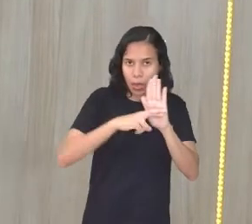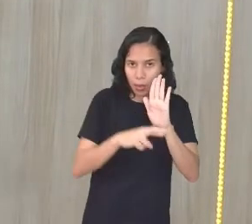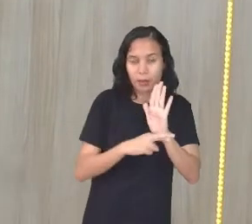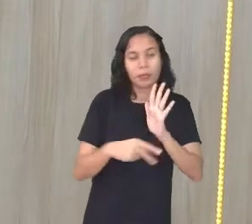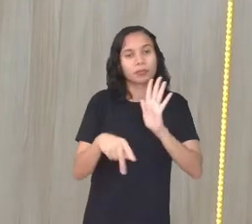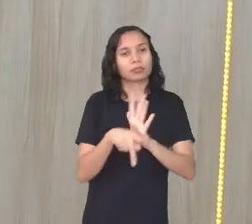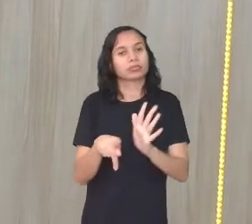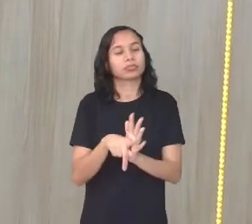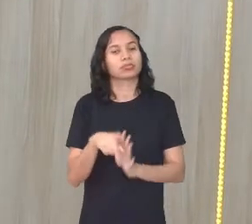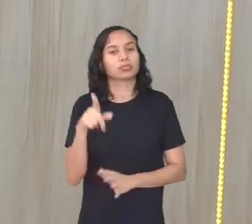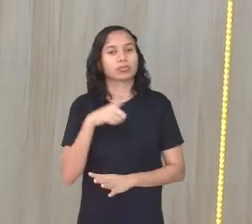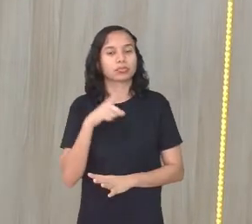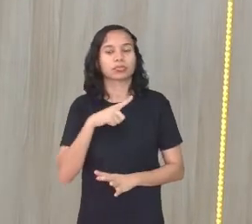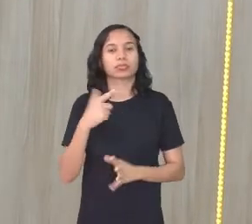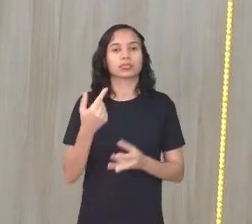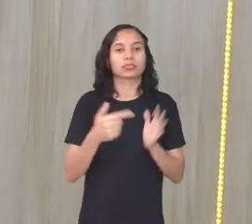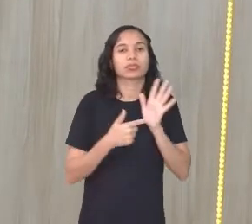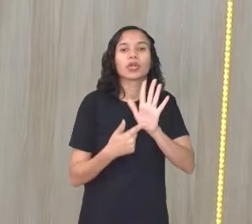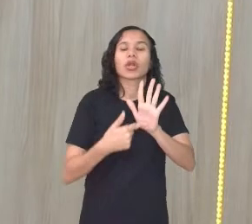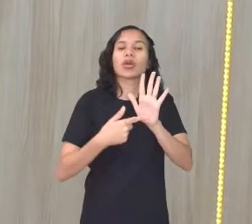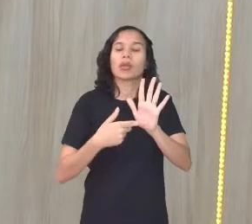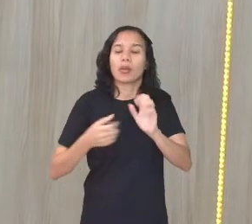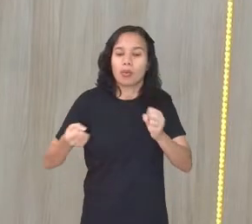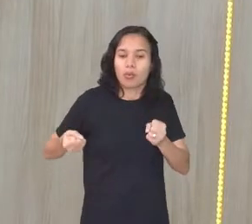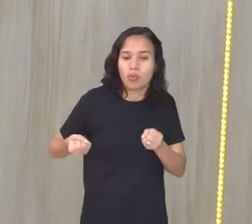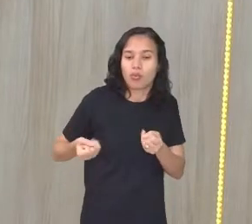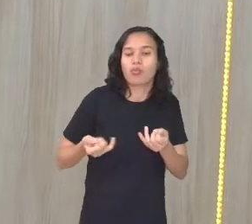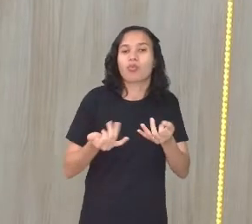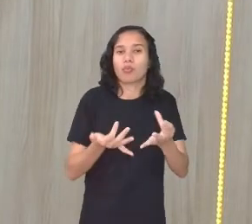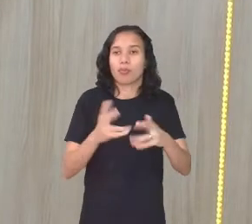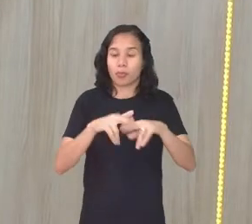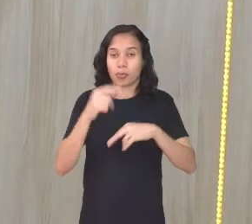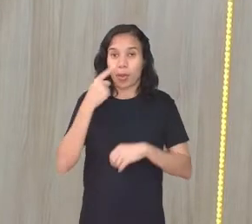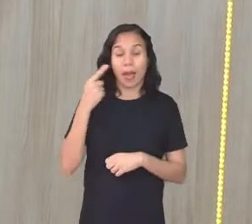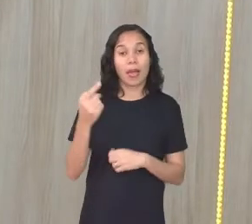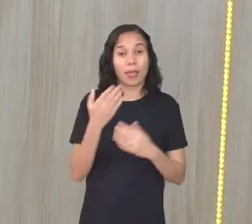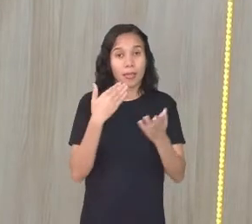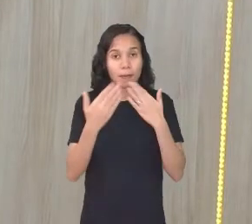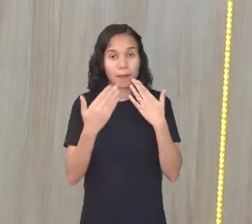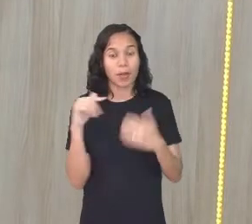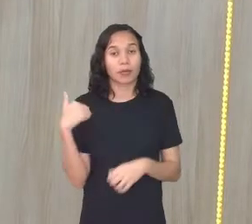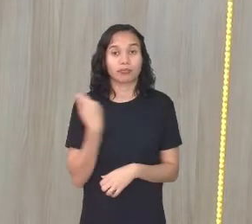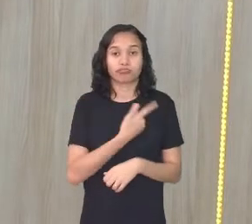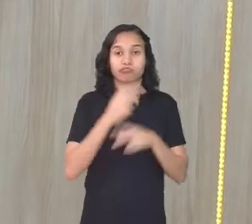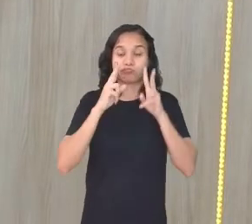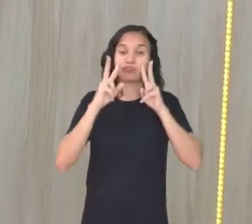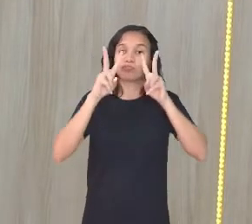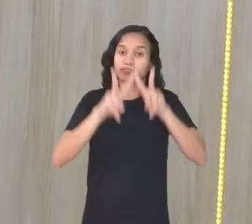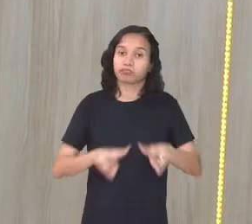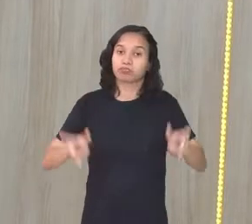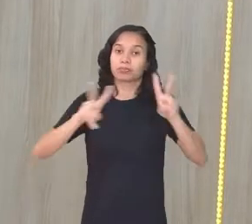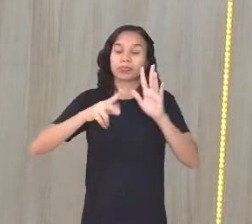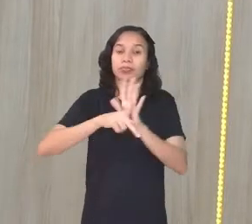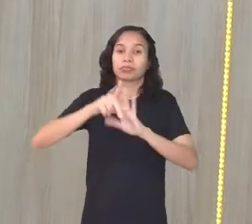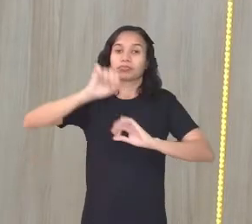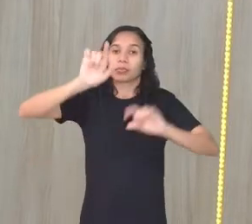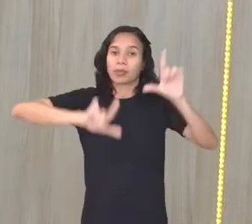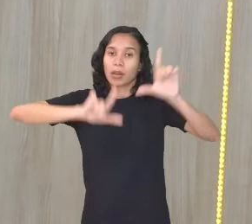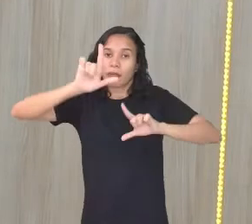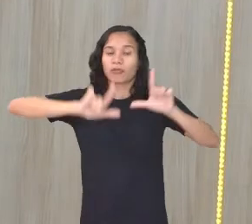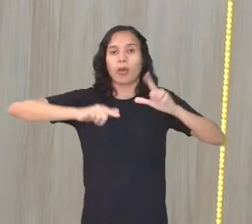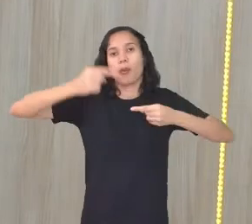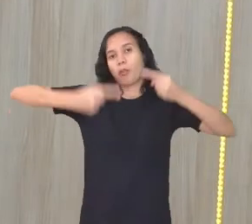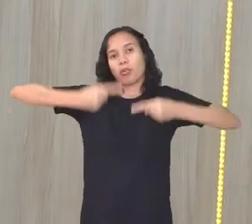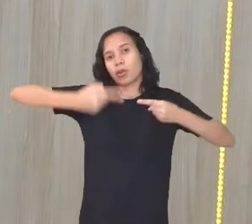debate regrado, ele traz contribuições. E é esse debate que a gente vê aí quando na televisão, em campanha política,